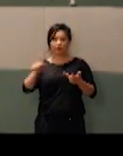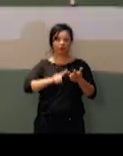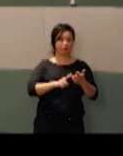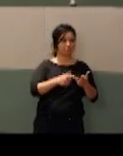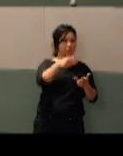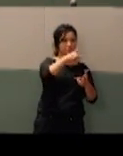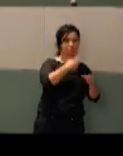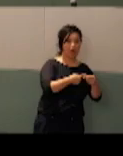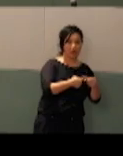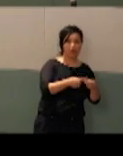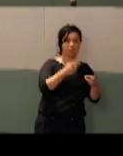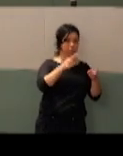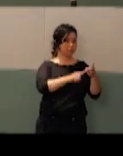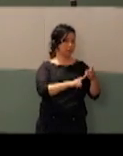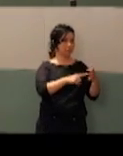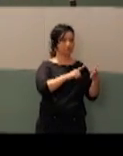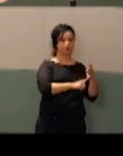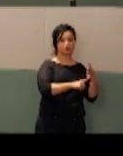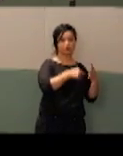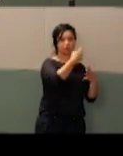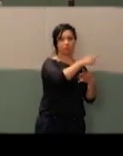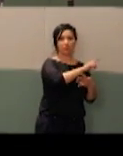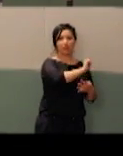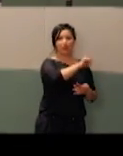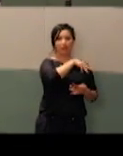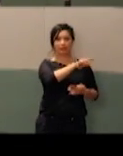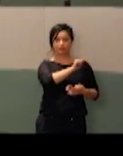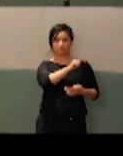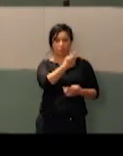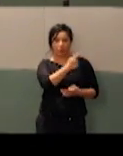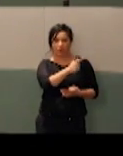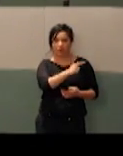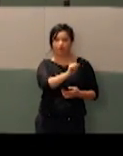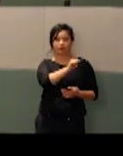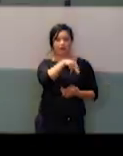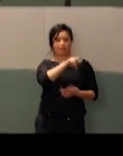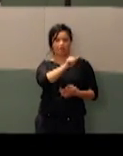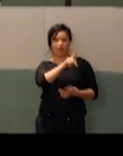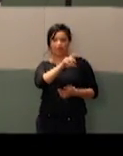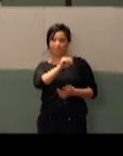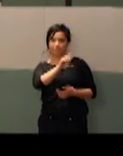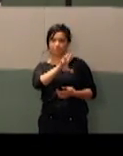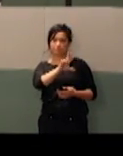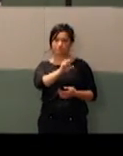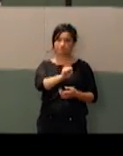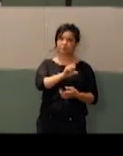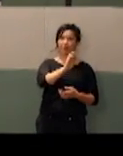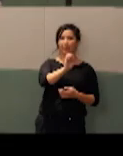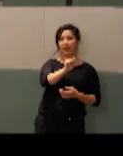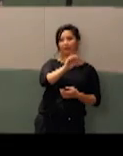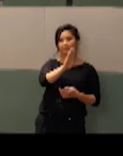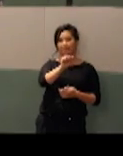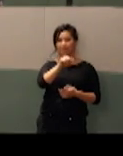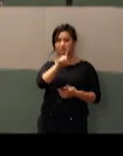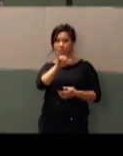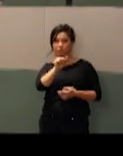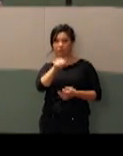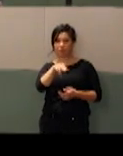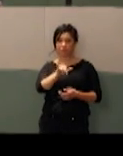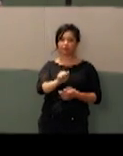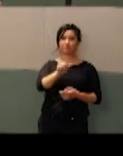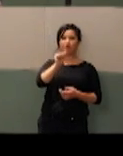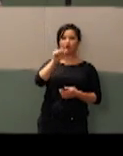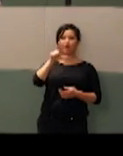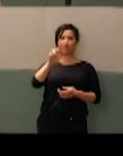vem de Anápolis, Alexânia, Badiânia e pega nossas áreas de Recanto das Emas e Samambaia. E o